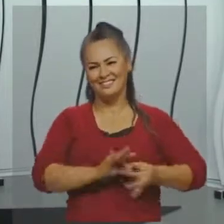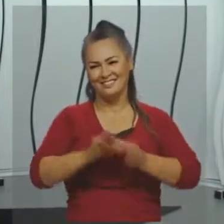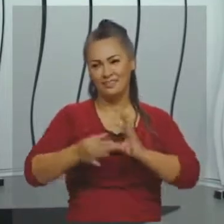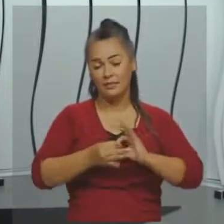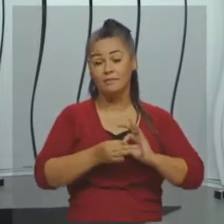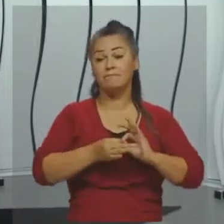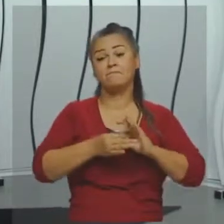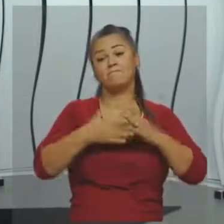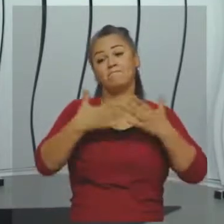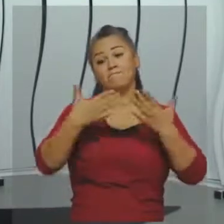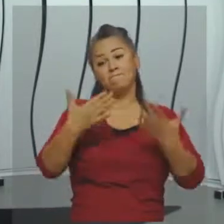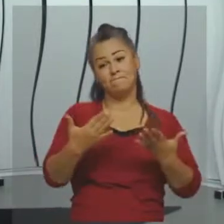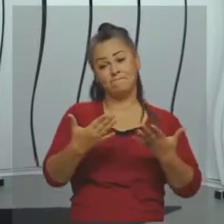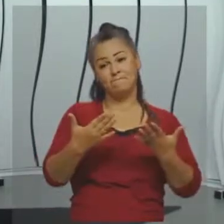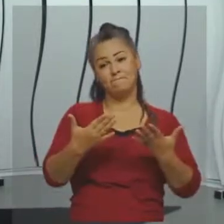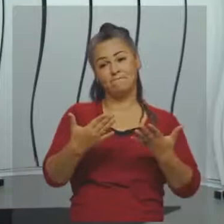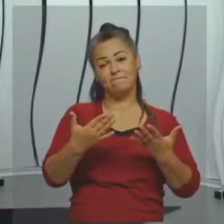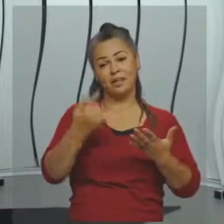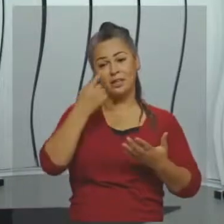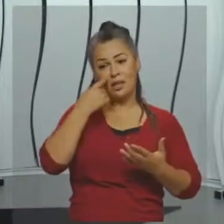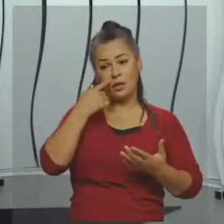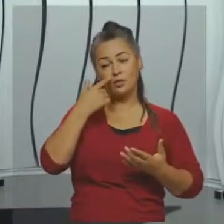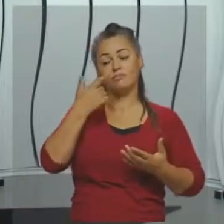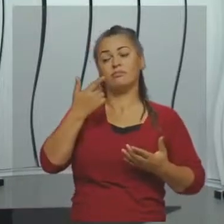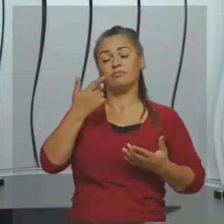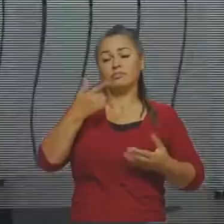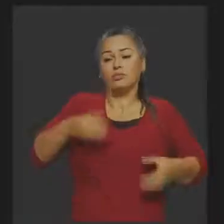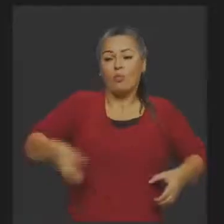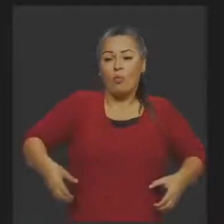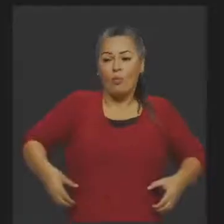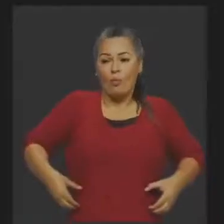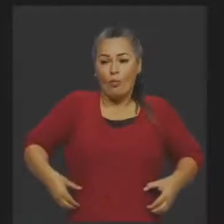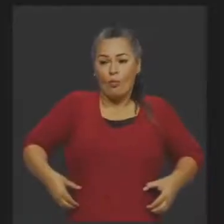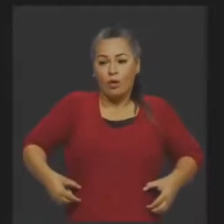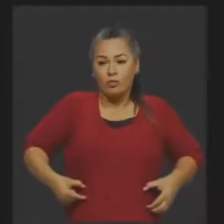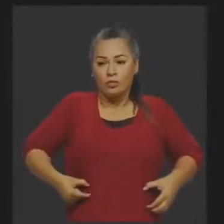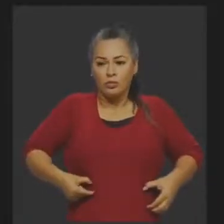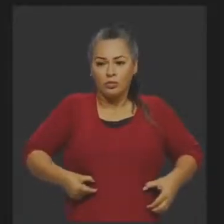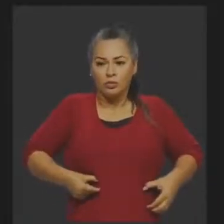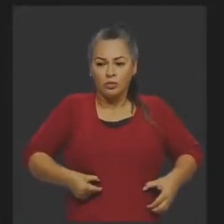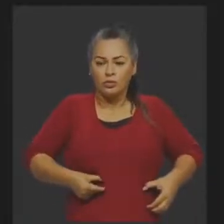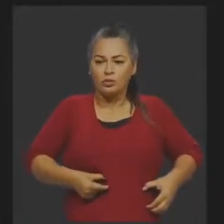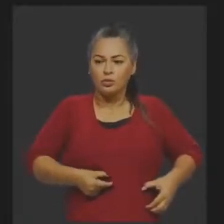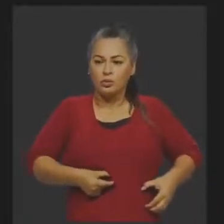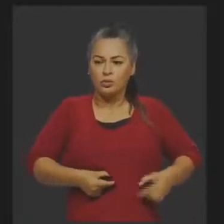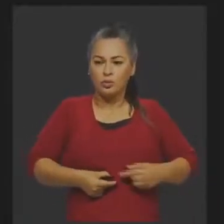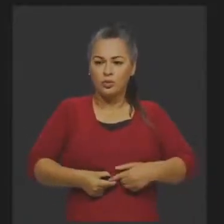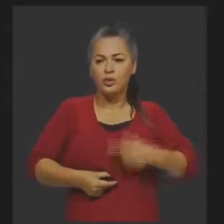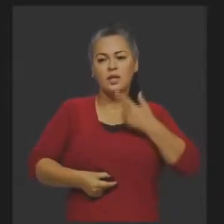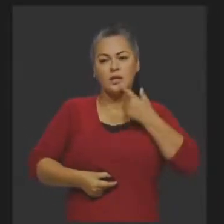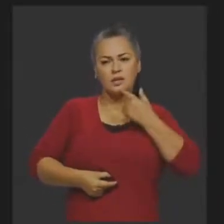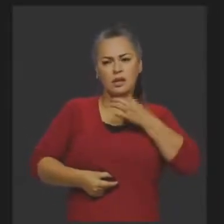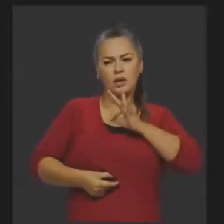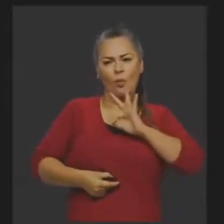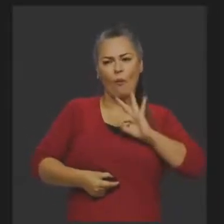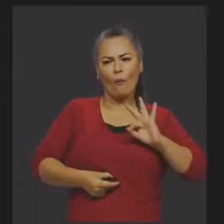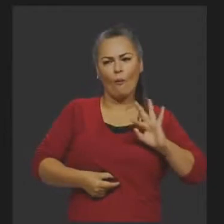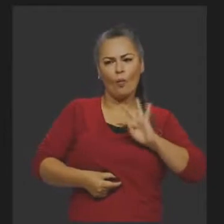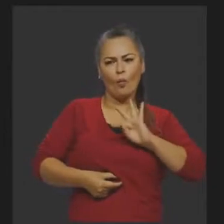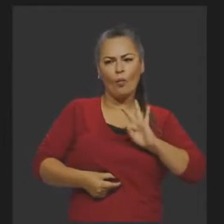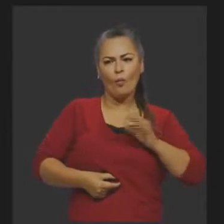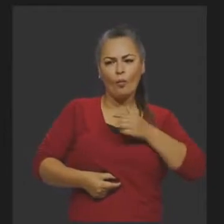Bom, então da veia cava inferior o sangue vai seguir para o coração. Vamos ver isso na figura aqui. Agora